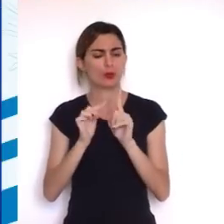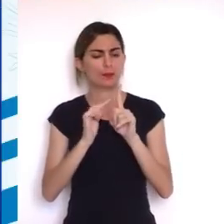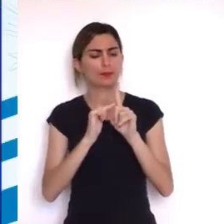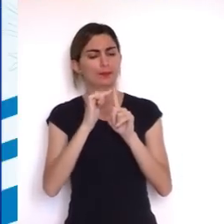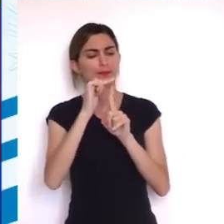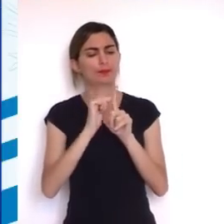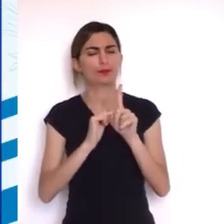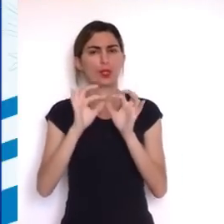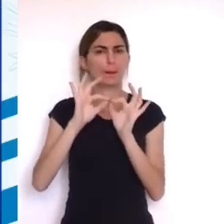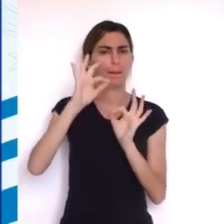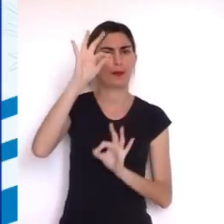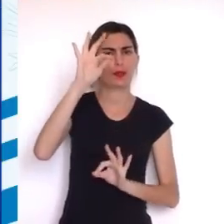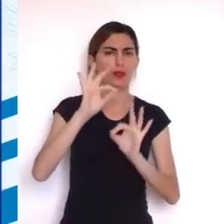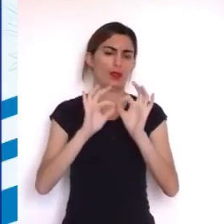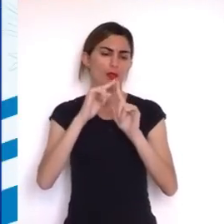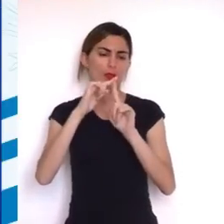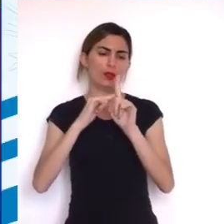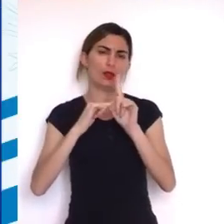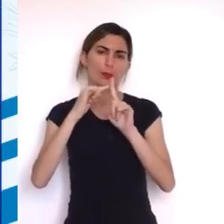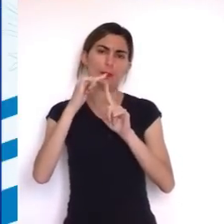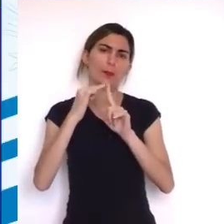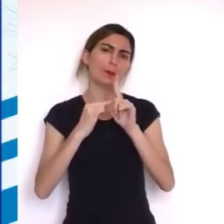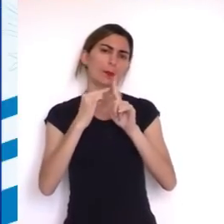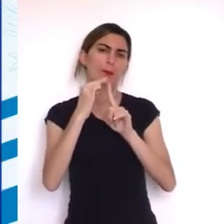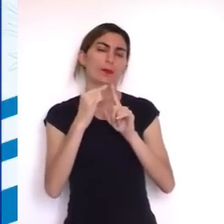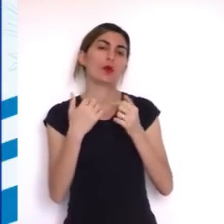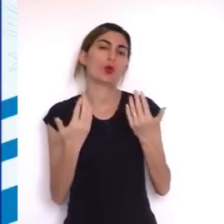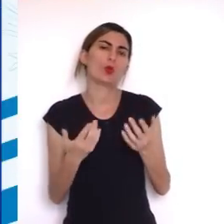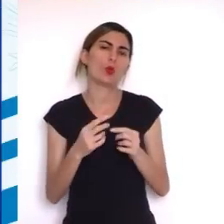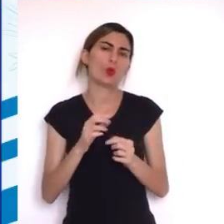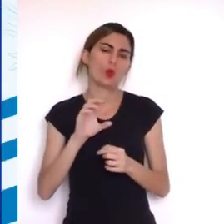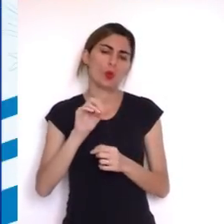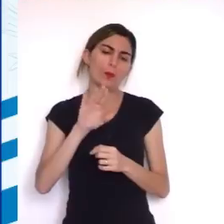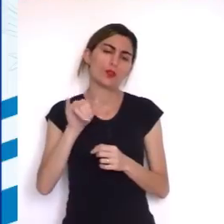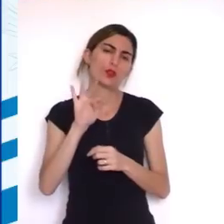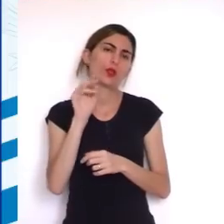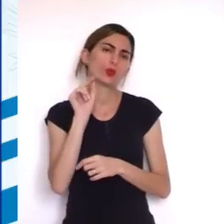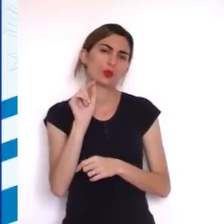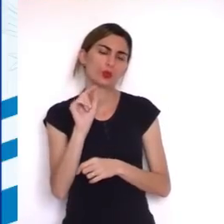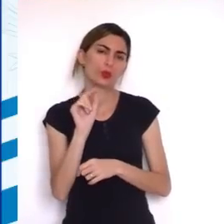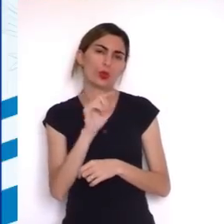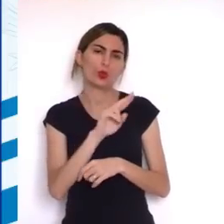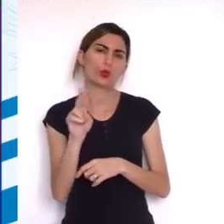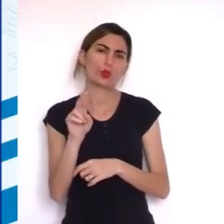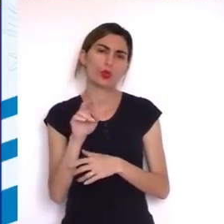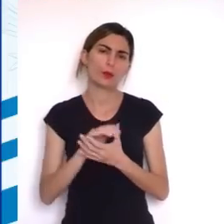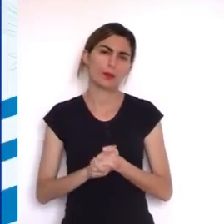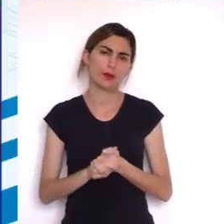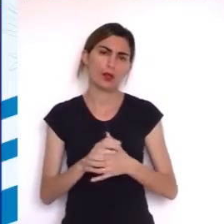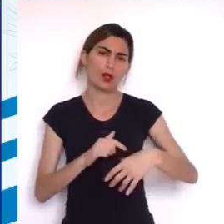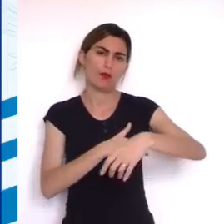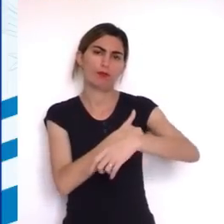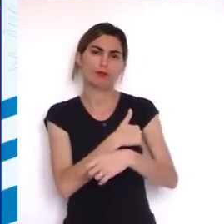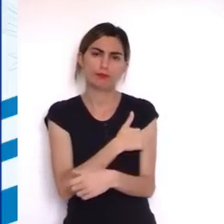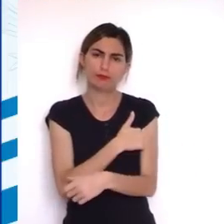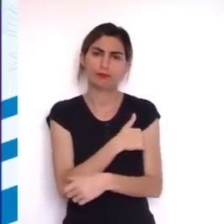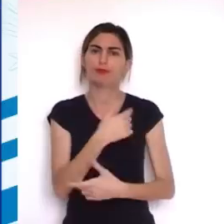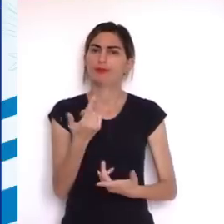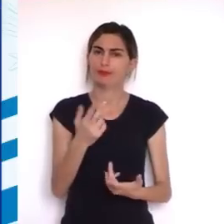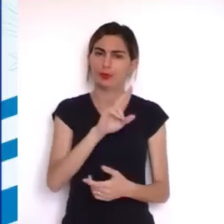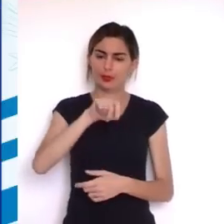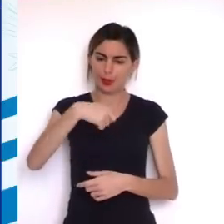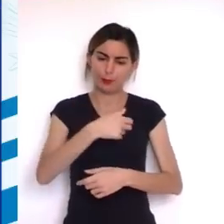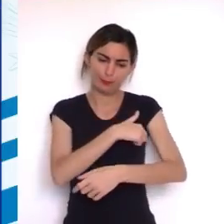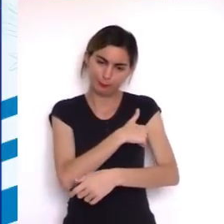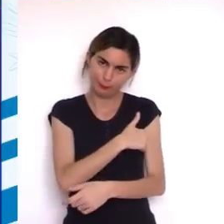temperatura? A temperatura ela vai ser medida por um objeto que vai ser chamado de